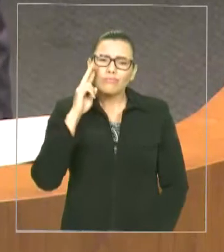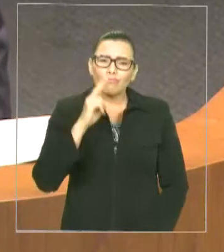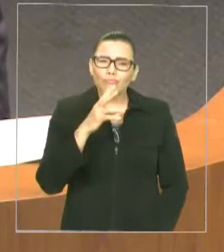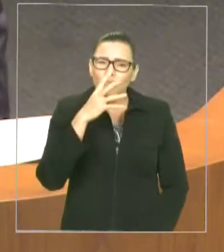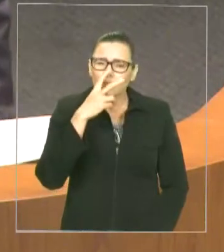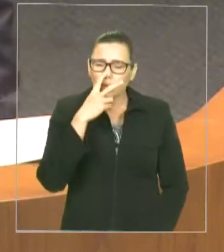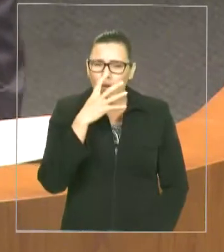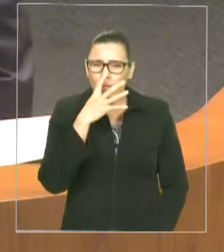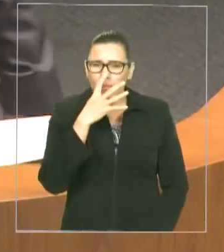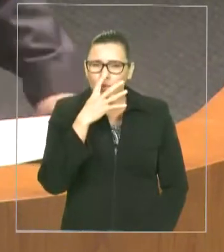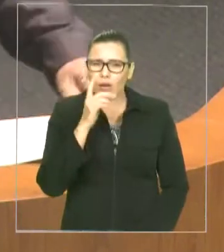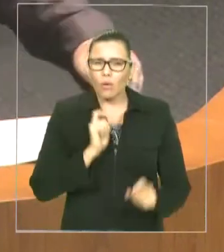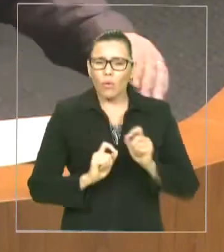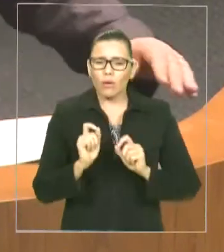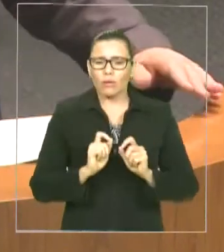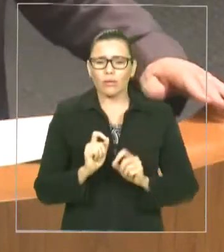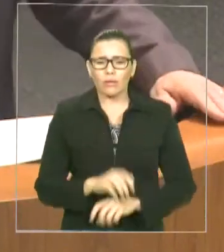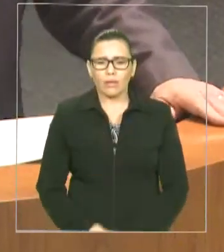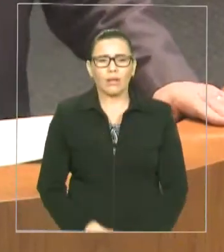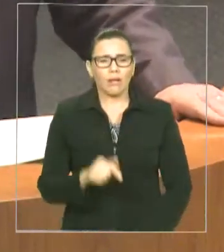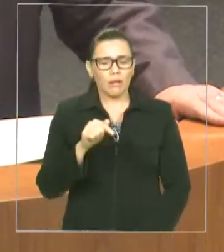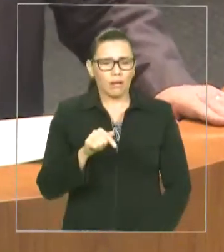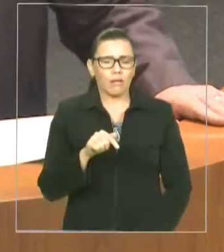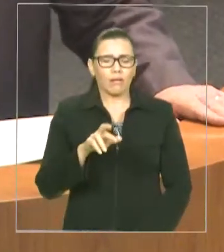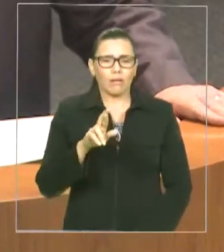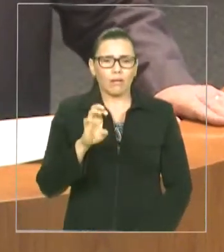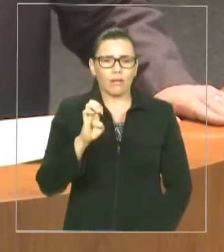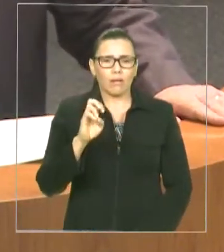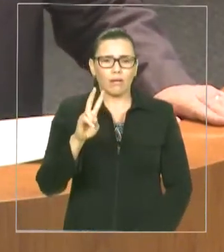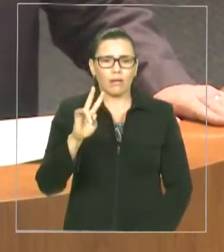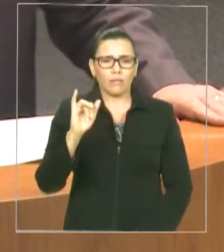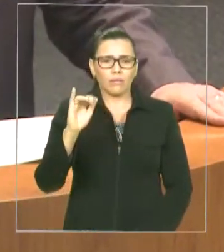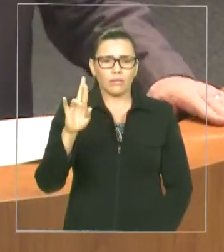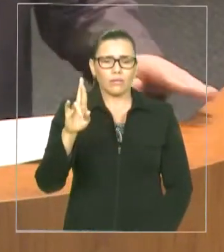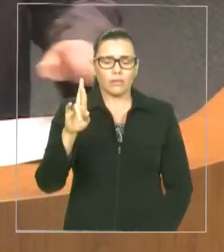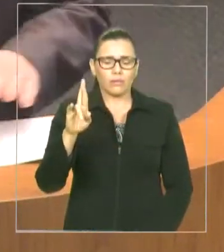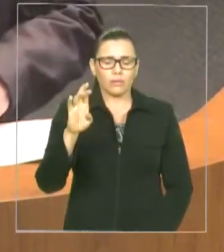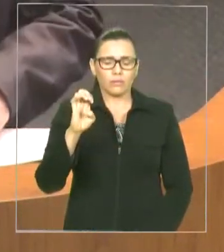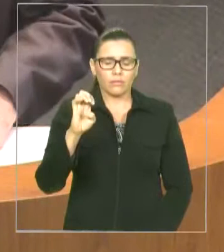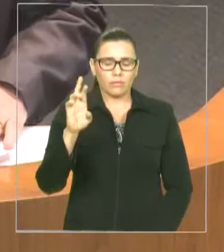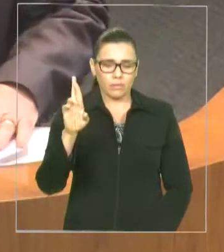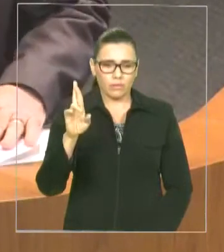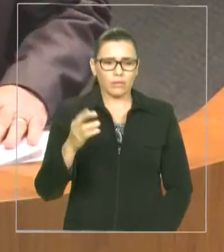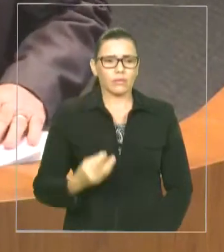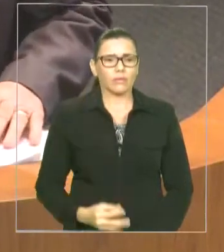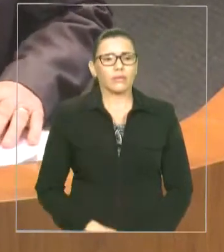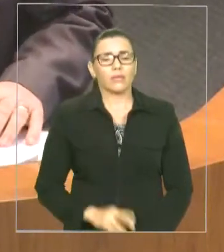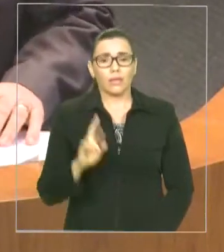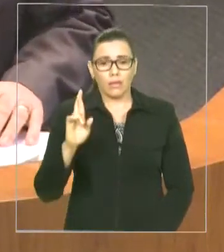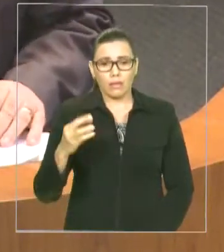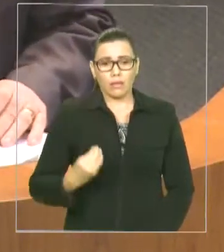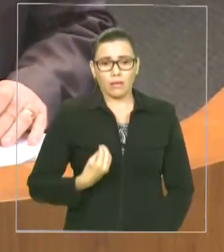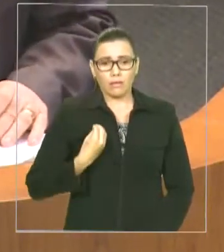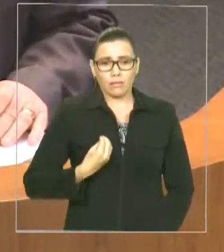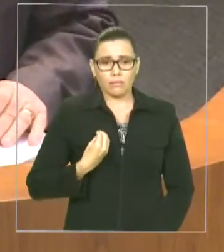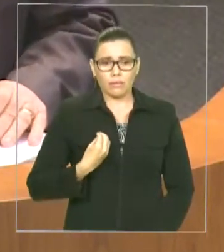de São Luís chamado Reviver. Nós viemos a esta